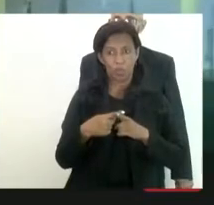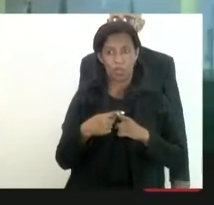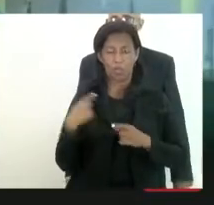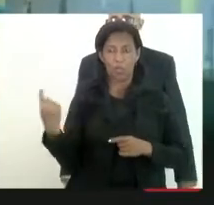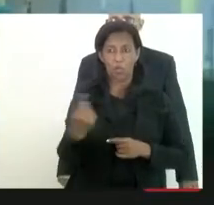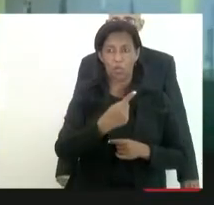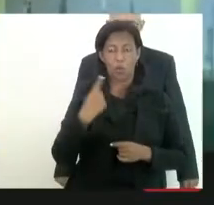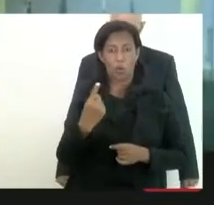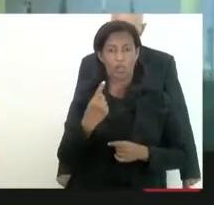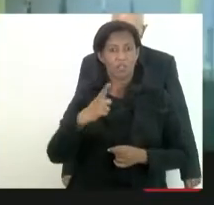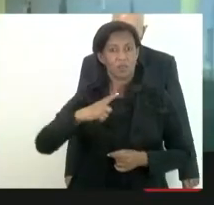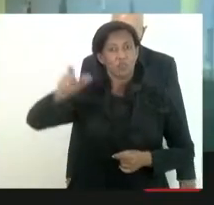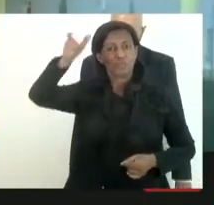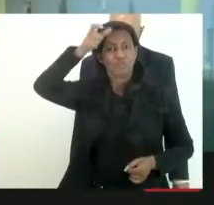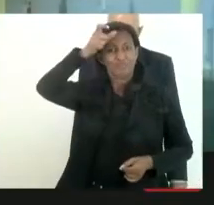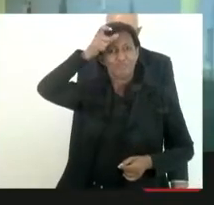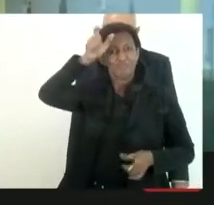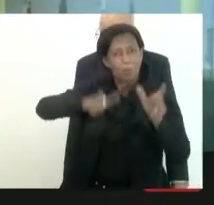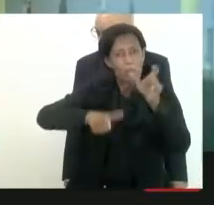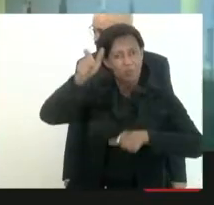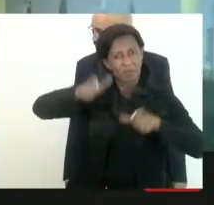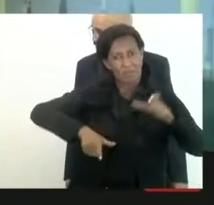somos demonizados.